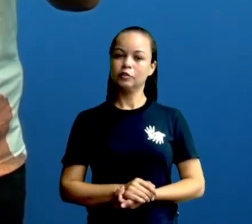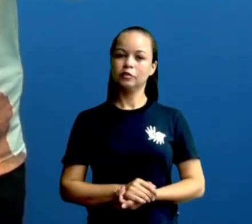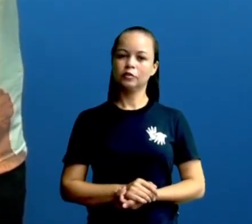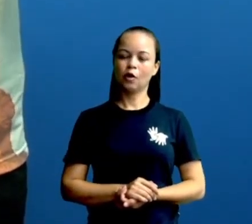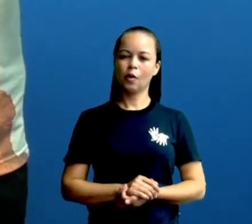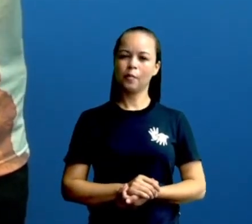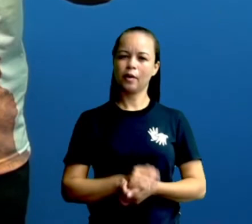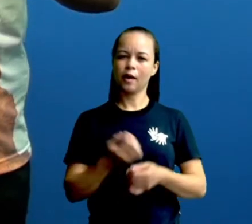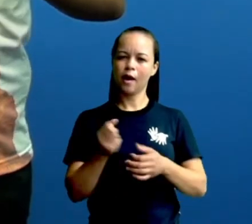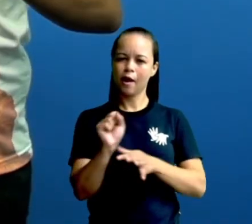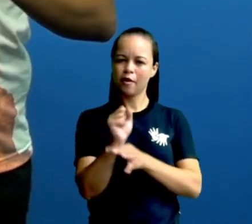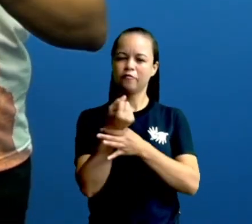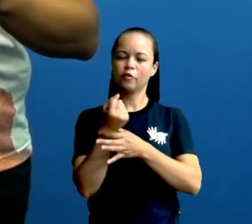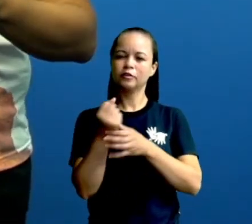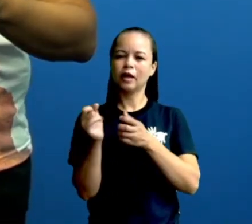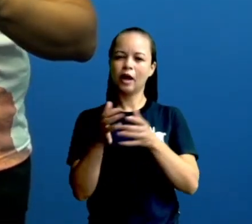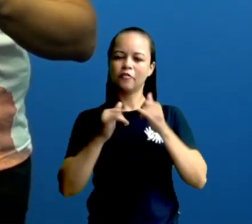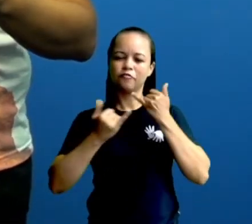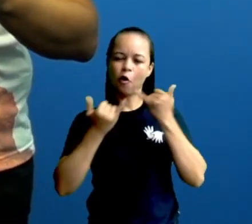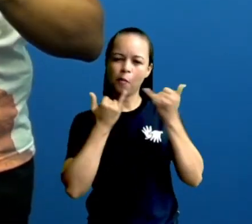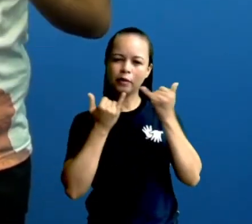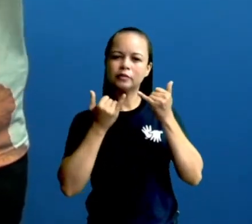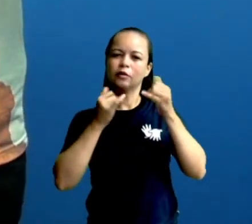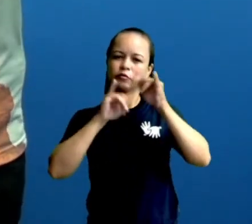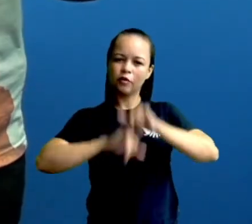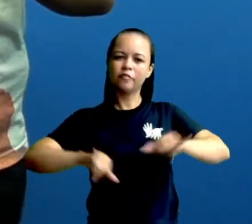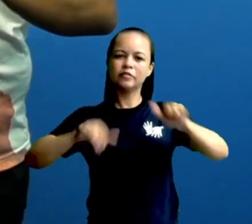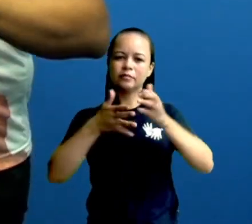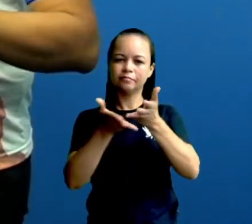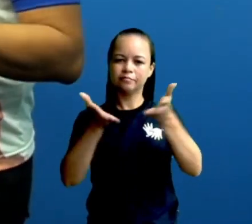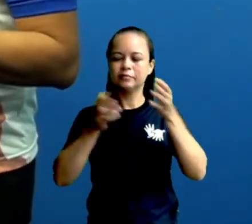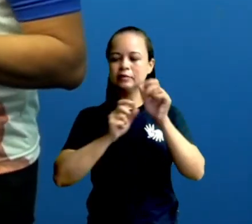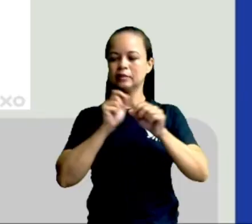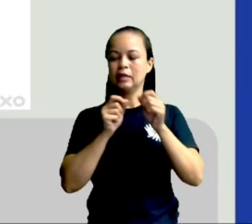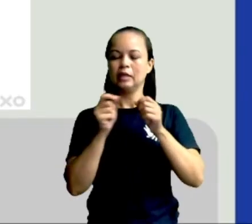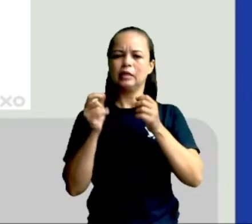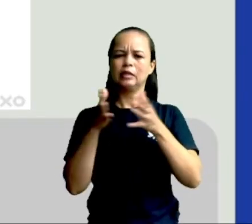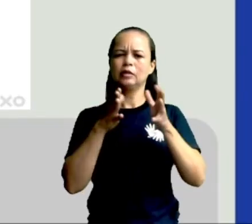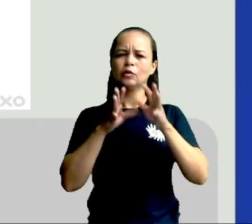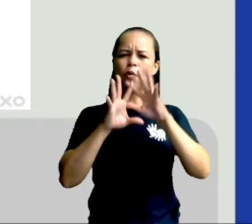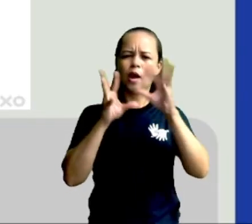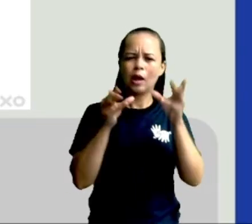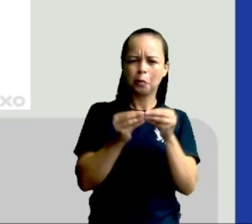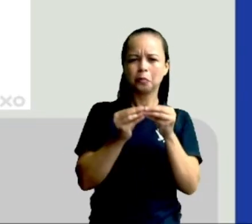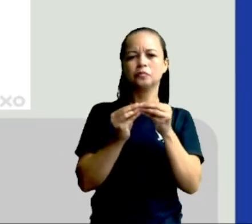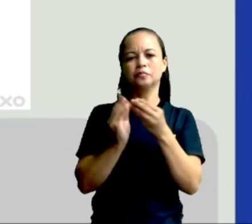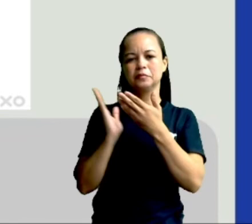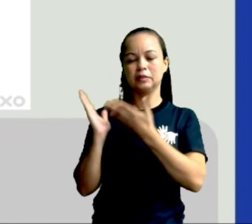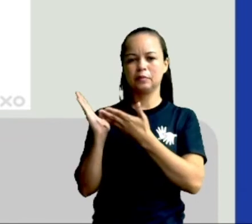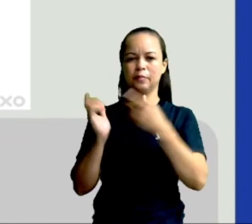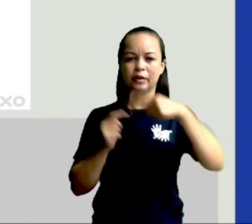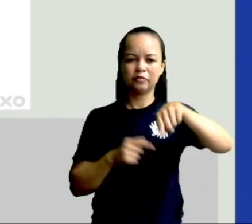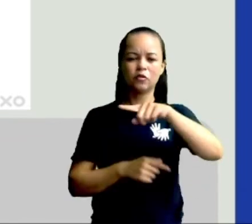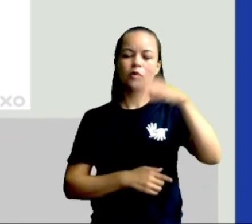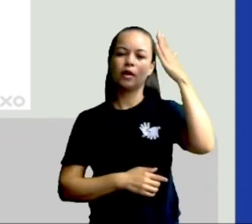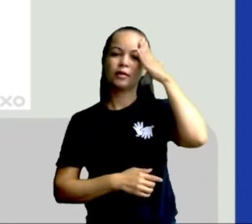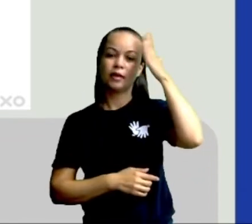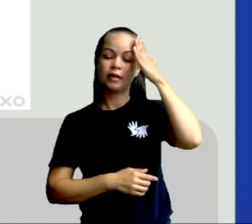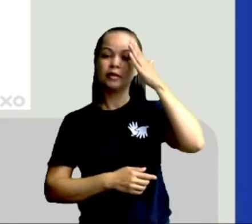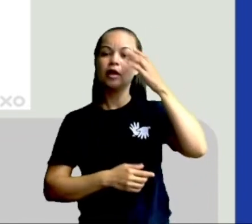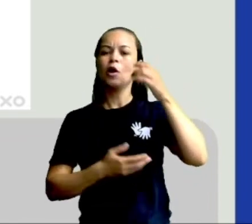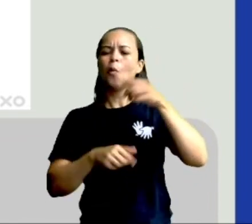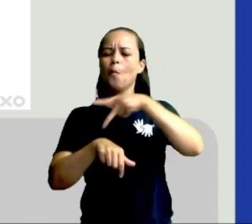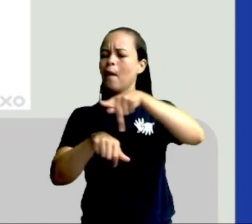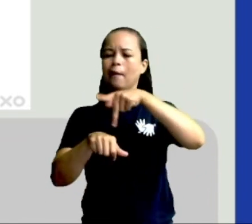aqui reforçar muito das informações que a gente falou, dá uma olhadinha nesse recorte a partir desse resumo que a gente fez aí, para você entender quais são